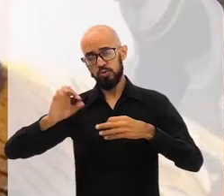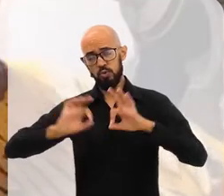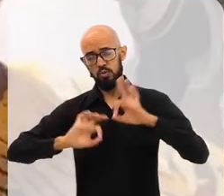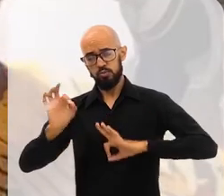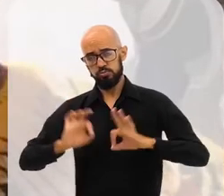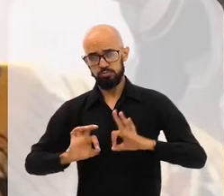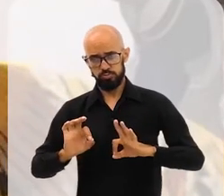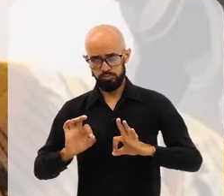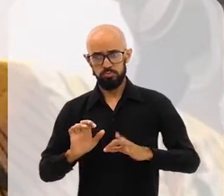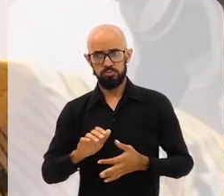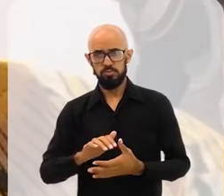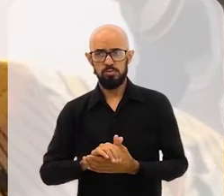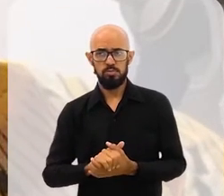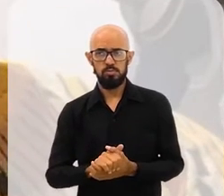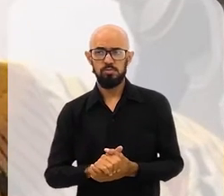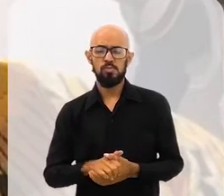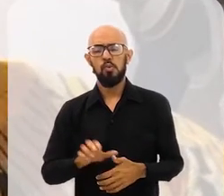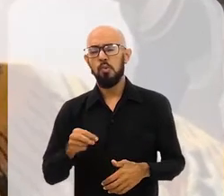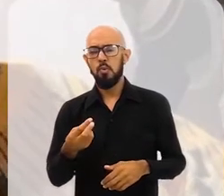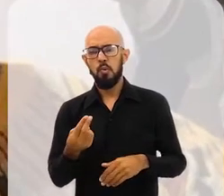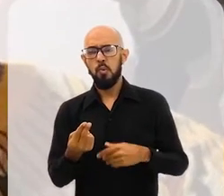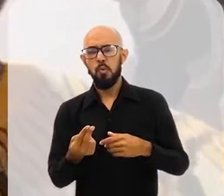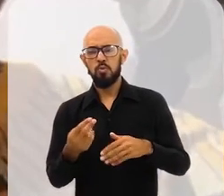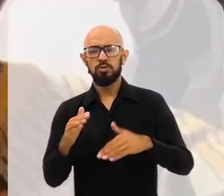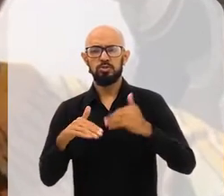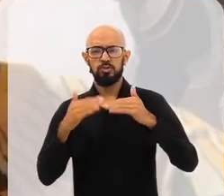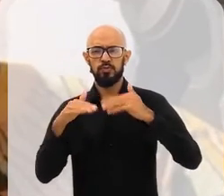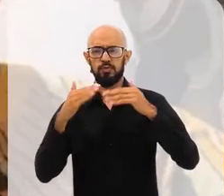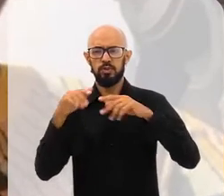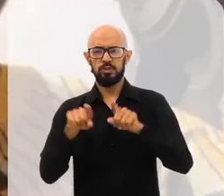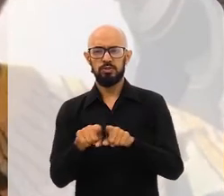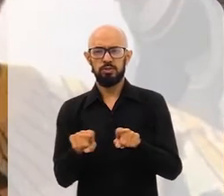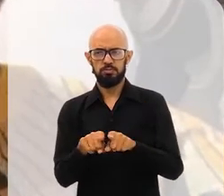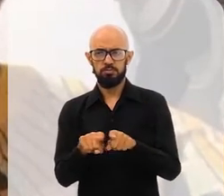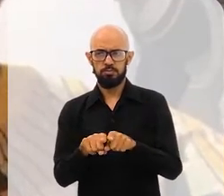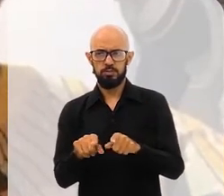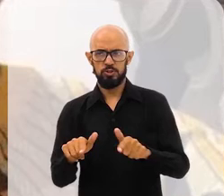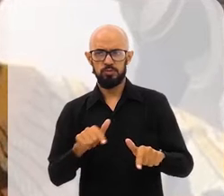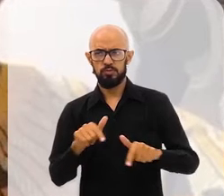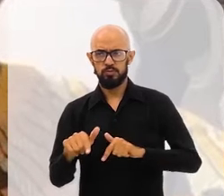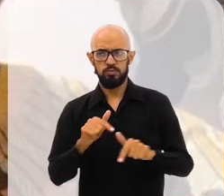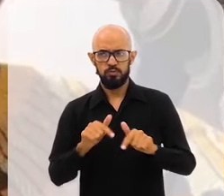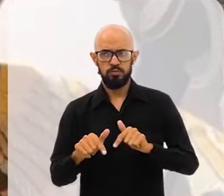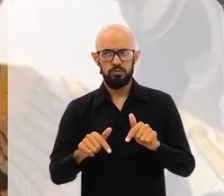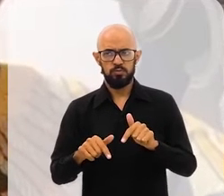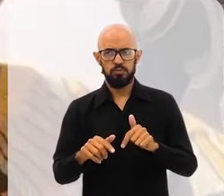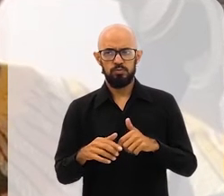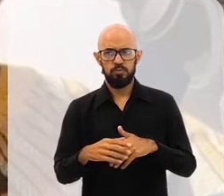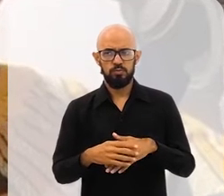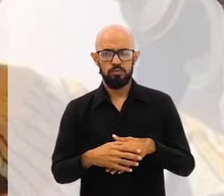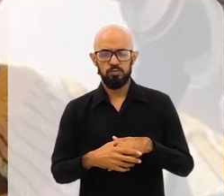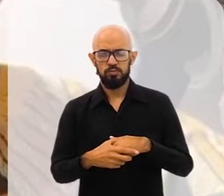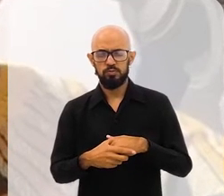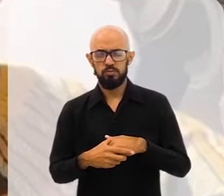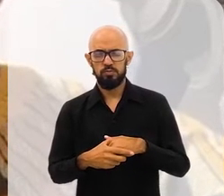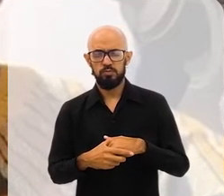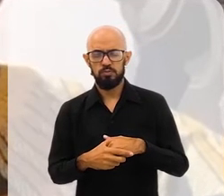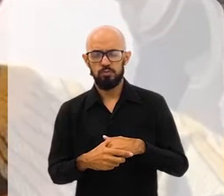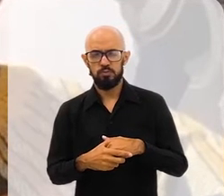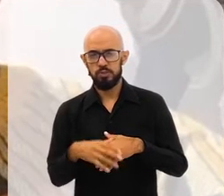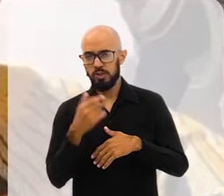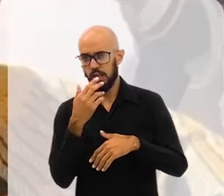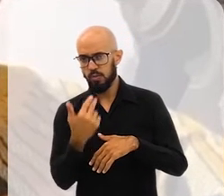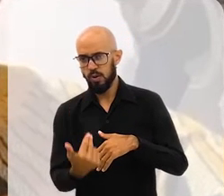figurinhas da kalma Murtinho e desenvolvendo um processo de trabalho é linguagem